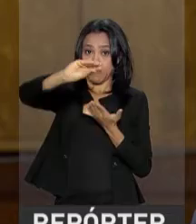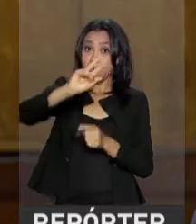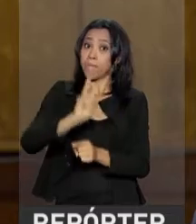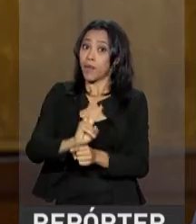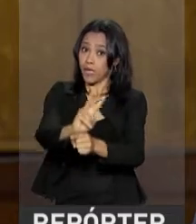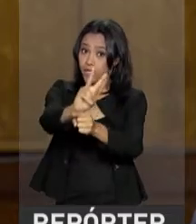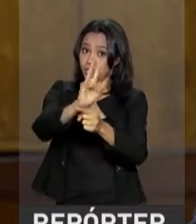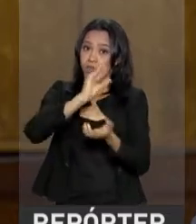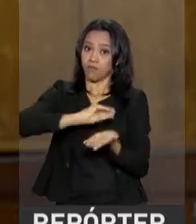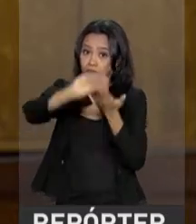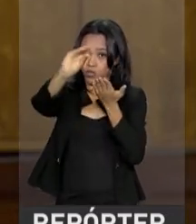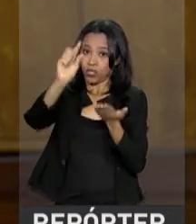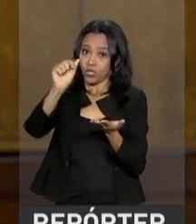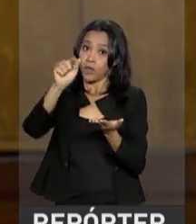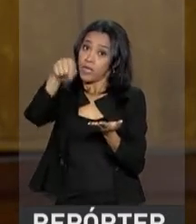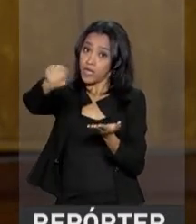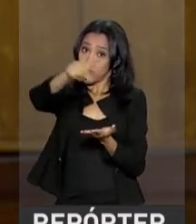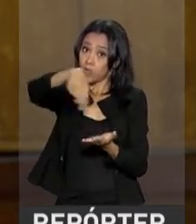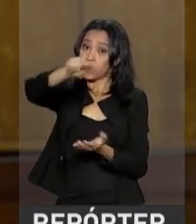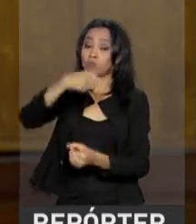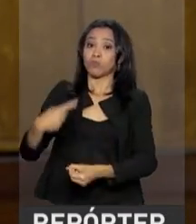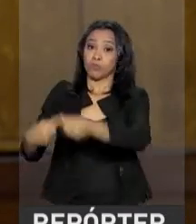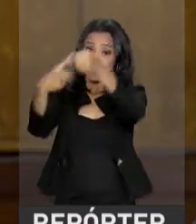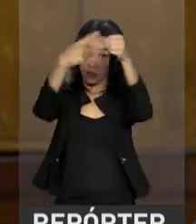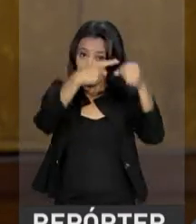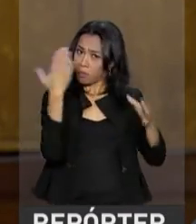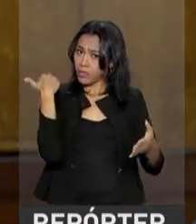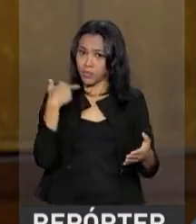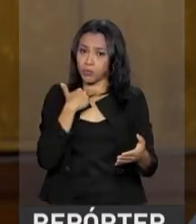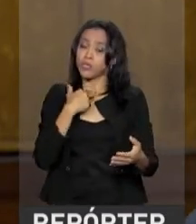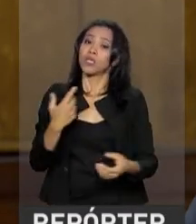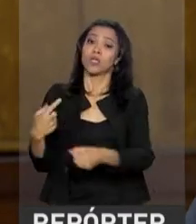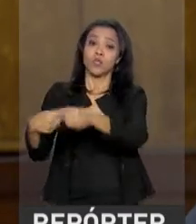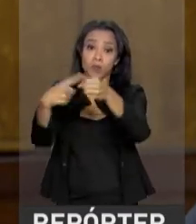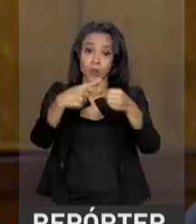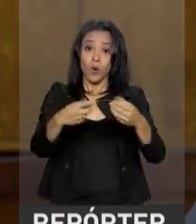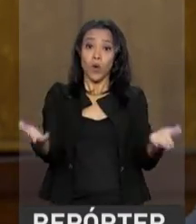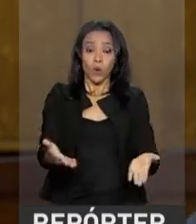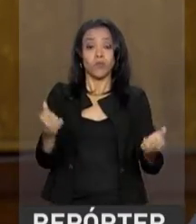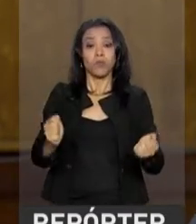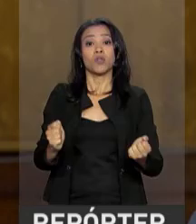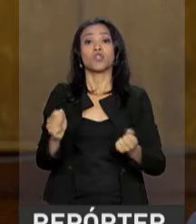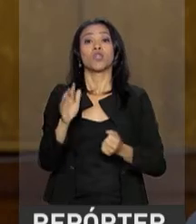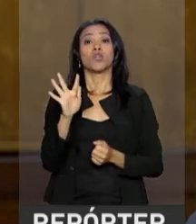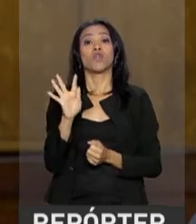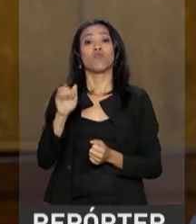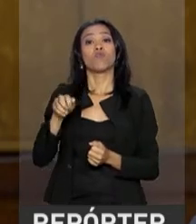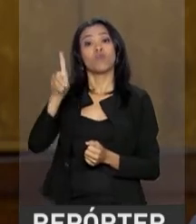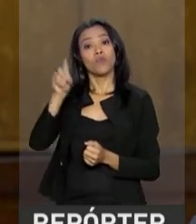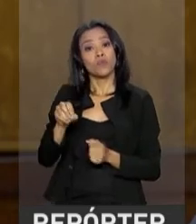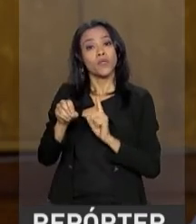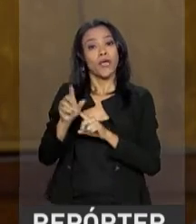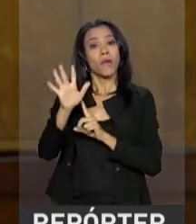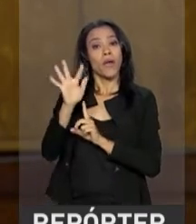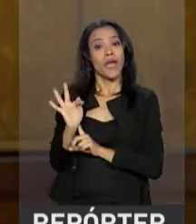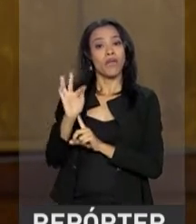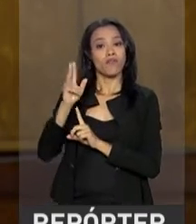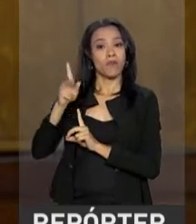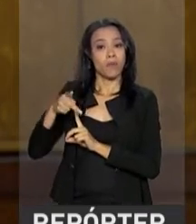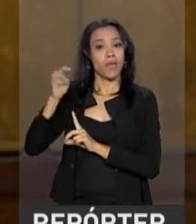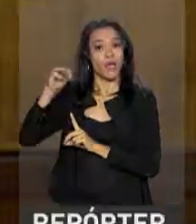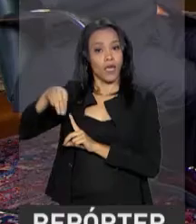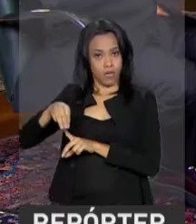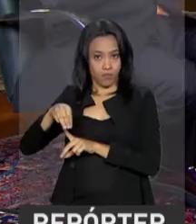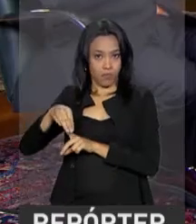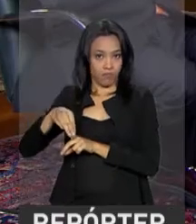dar como garantia e não podia dar no passado o chamado fundo de participação do município fpm então com isso vai